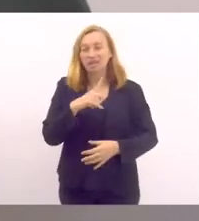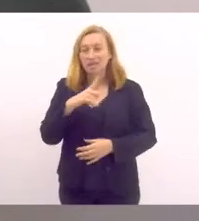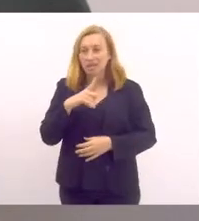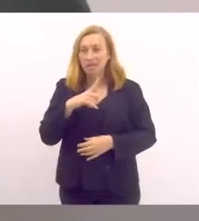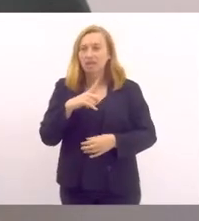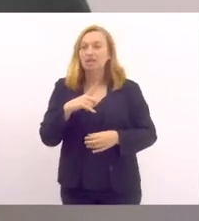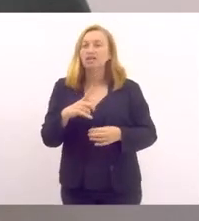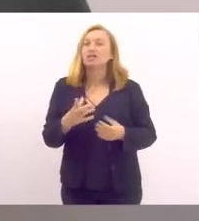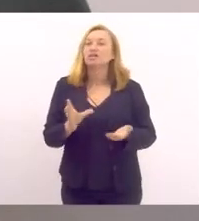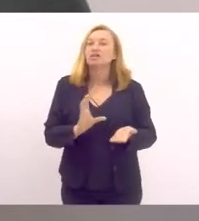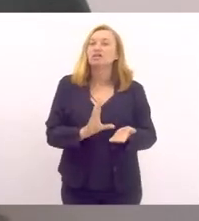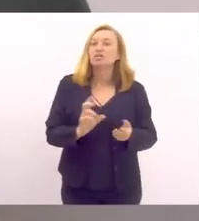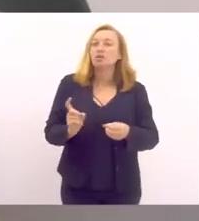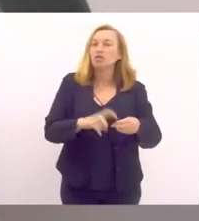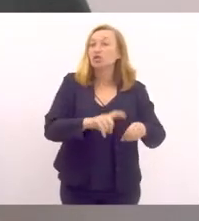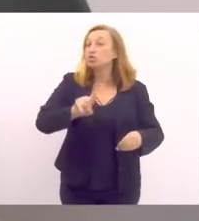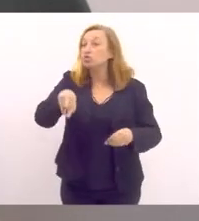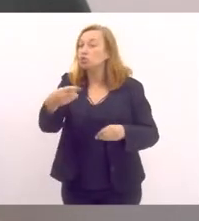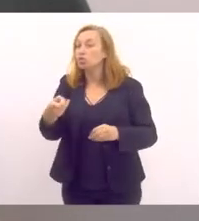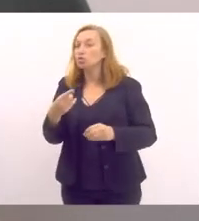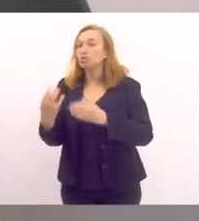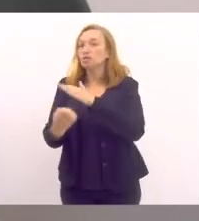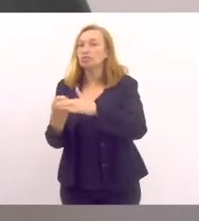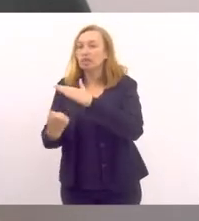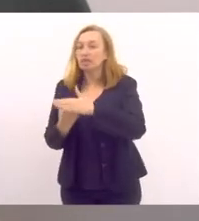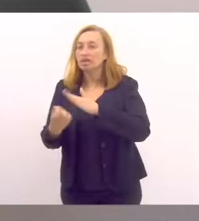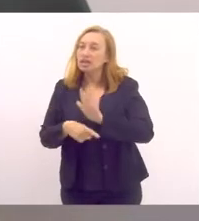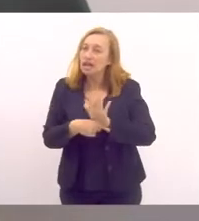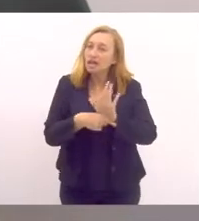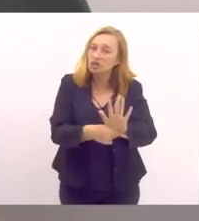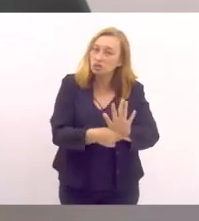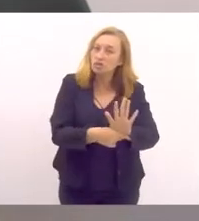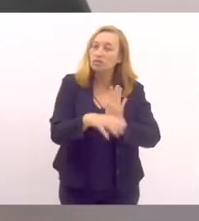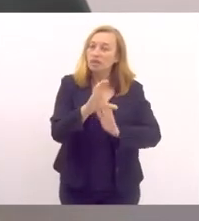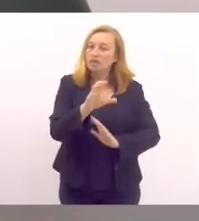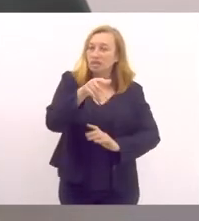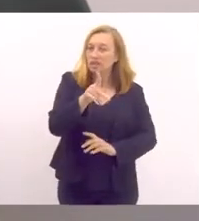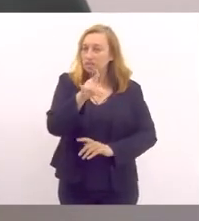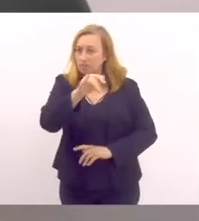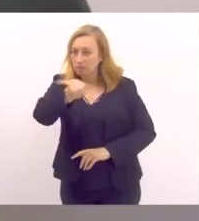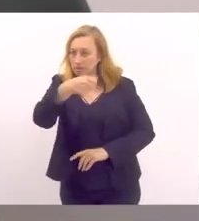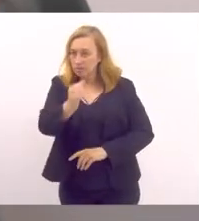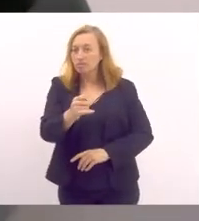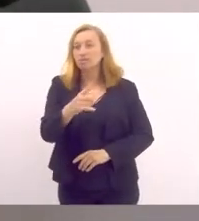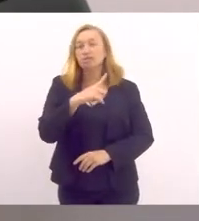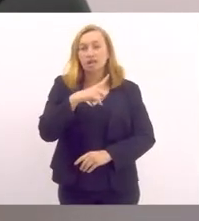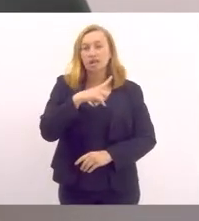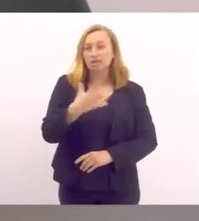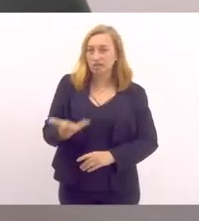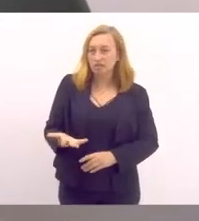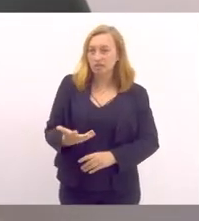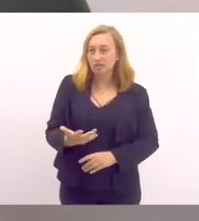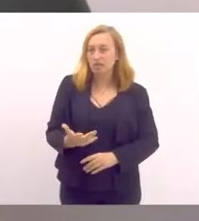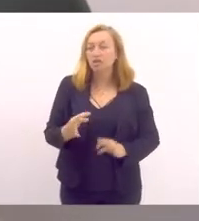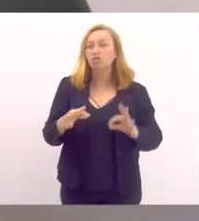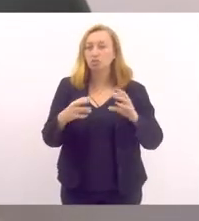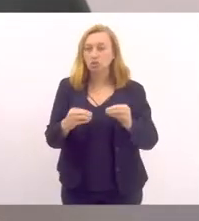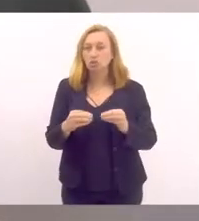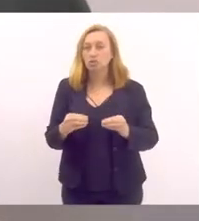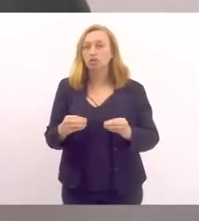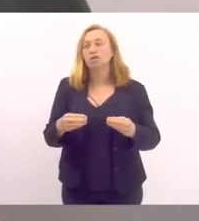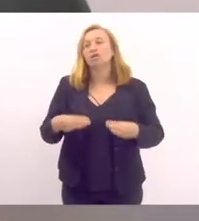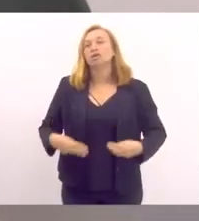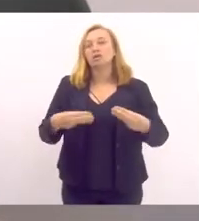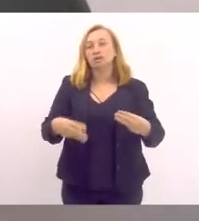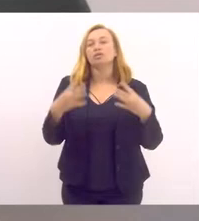pelos convênios Bureau e outras entidades que contribuem para que esse CNPJ tenha um contador, tenha certidão e tenha tudo que o Ministério do Turismo